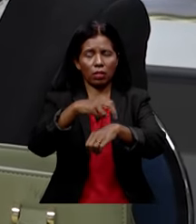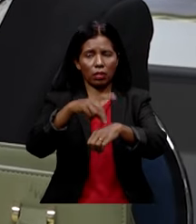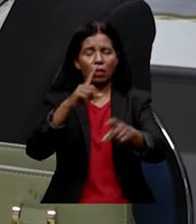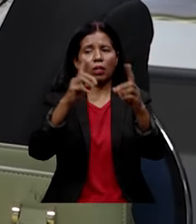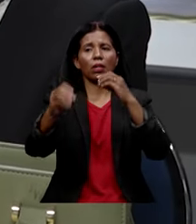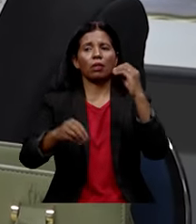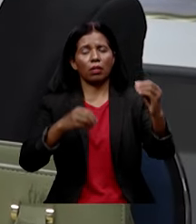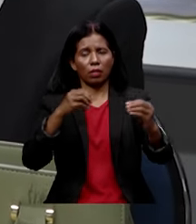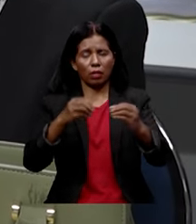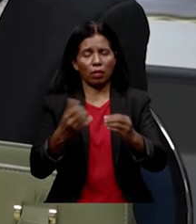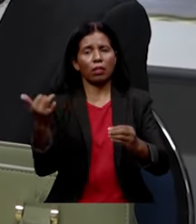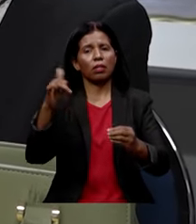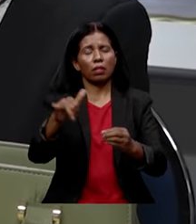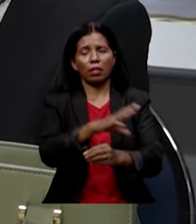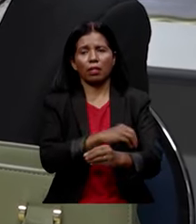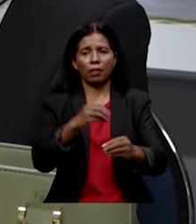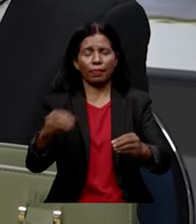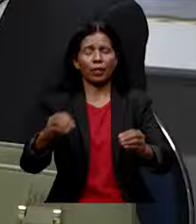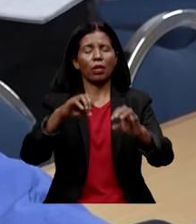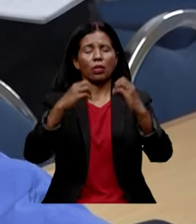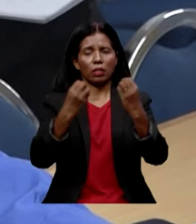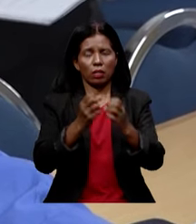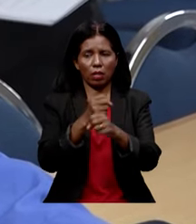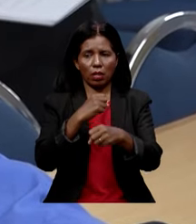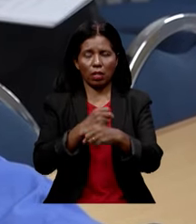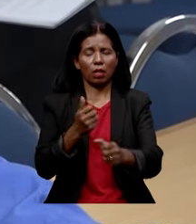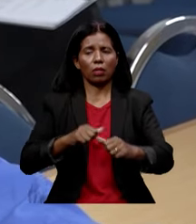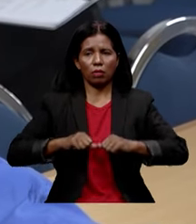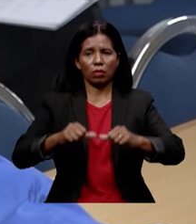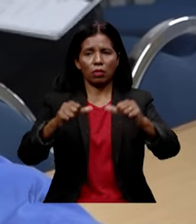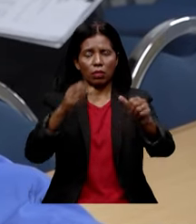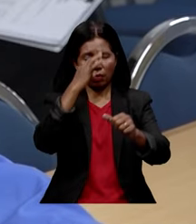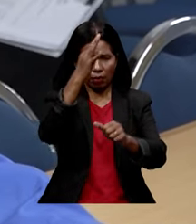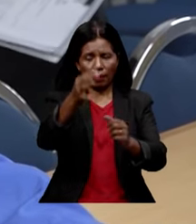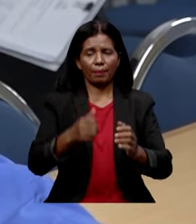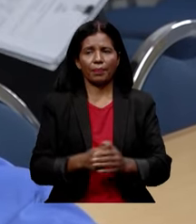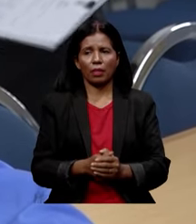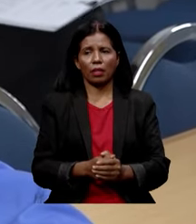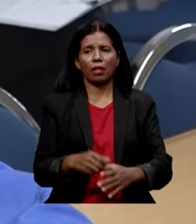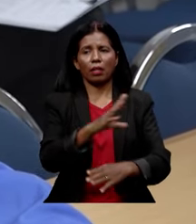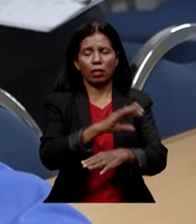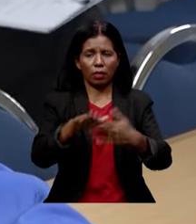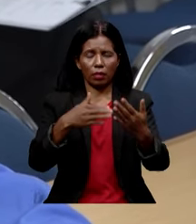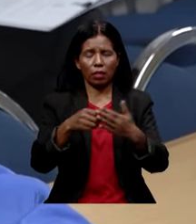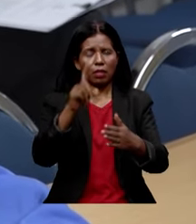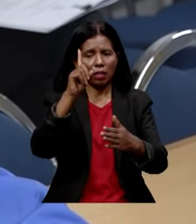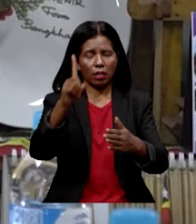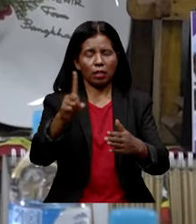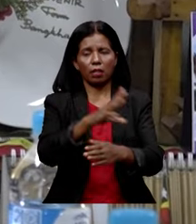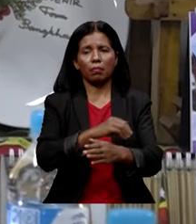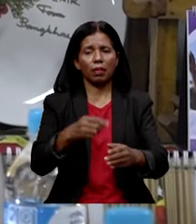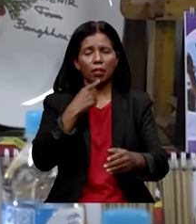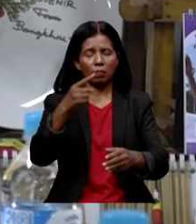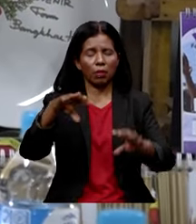com o assunto, a Sirene bem maturante, né? Organização de Halau, onde continua para o futuro. Entre assuntos, Sirene, Ida Magdalfan,